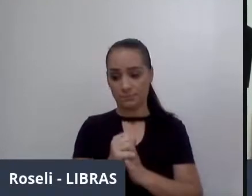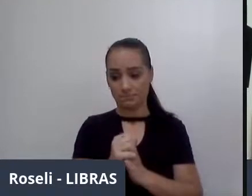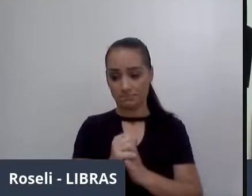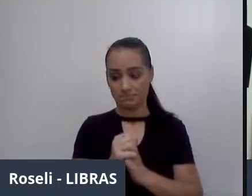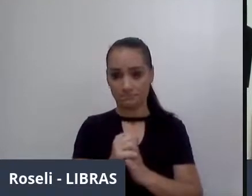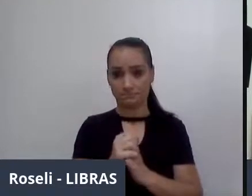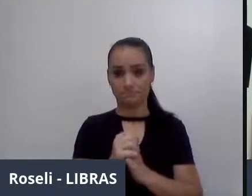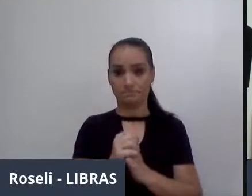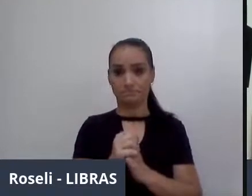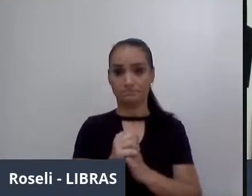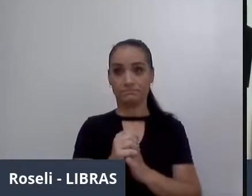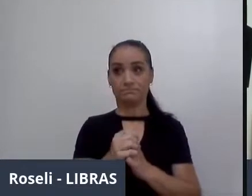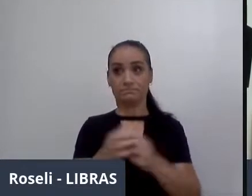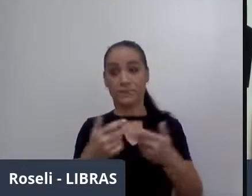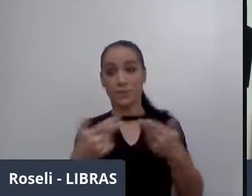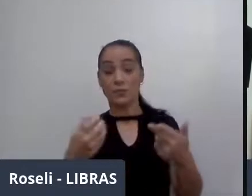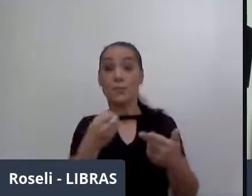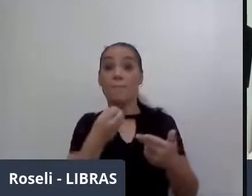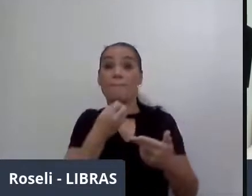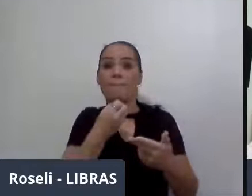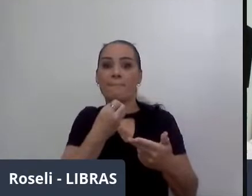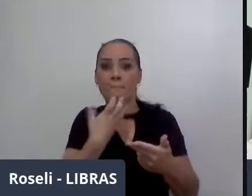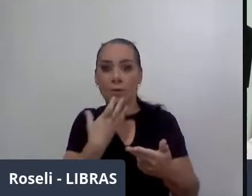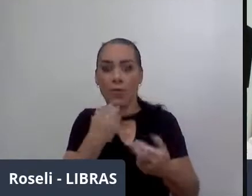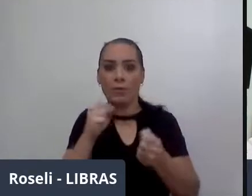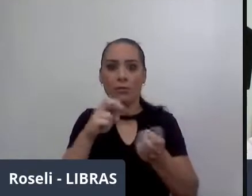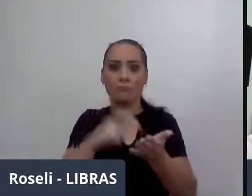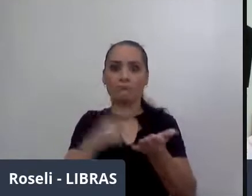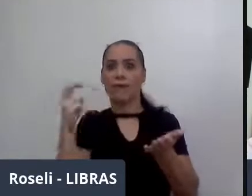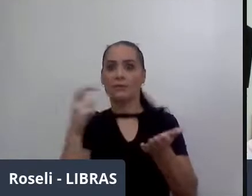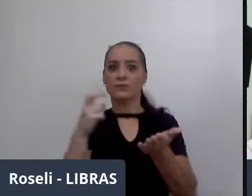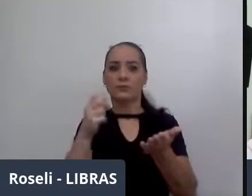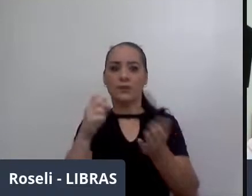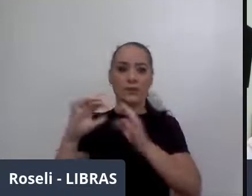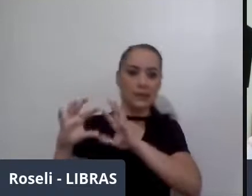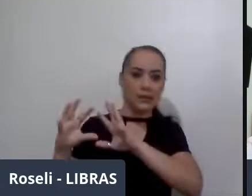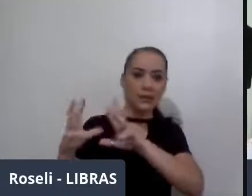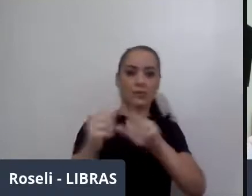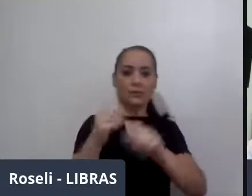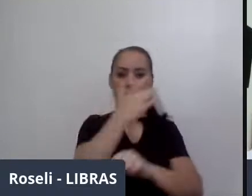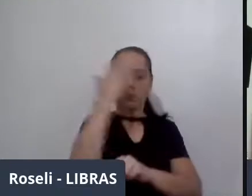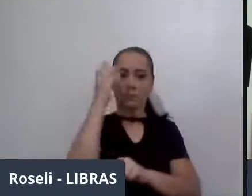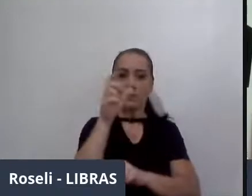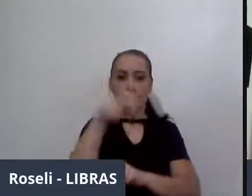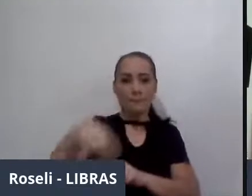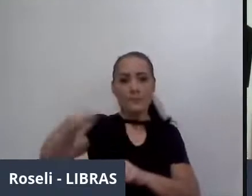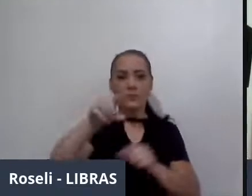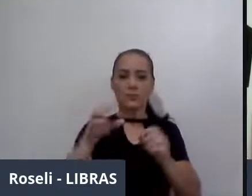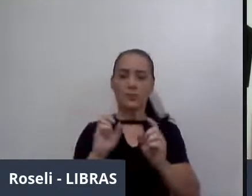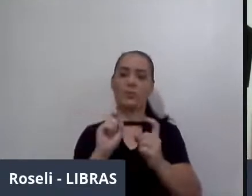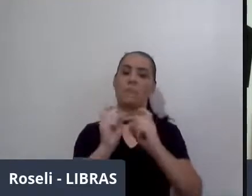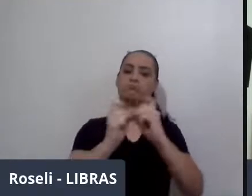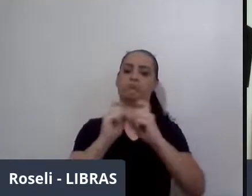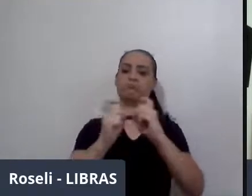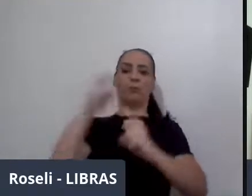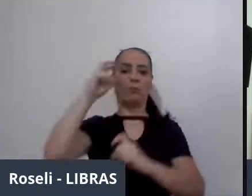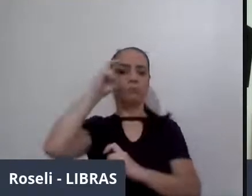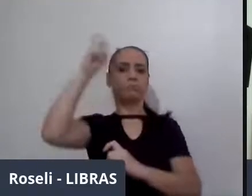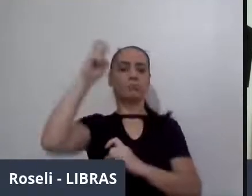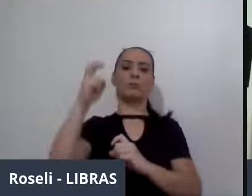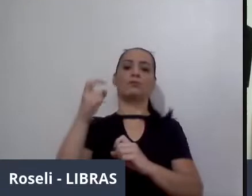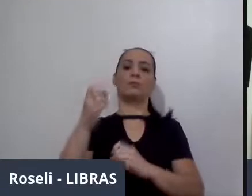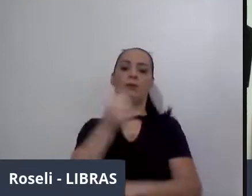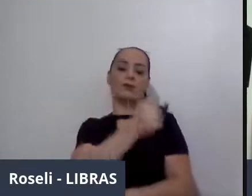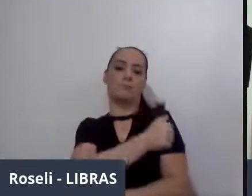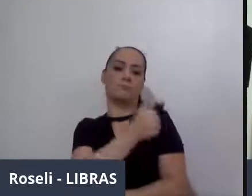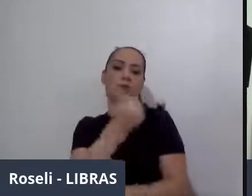que coisa boa acordar com pessoas tão inteligentes juntas para ajudar os estudantes e a integração da